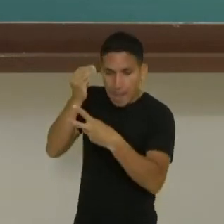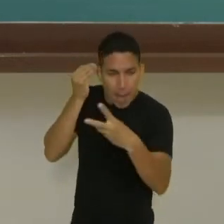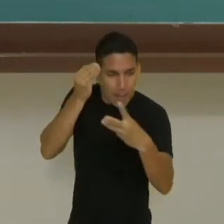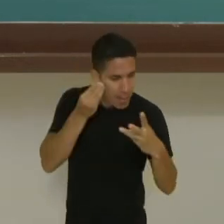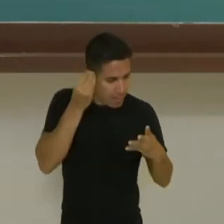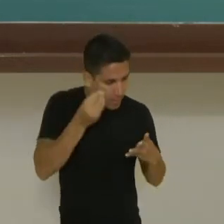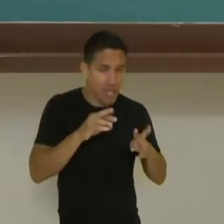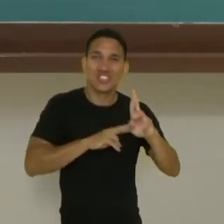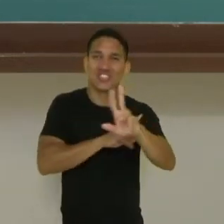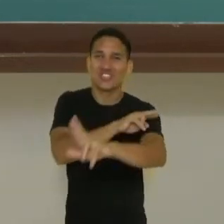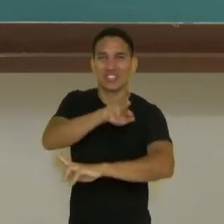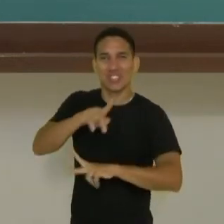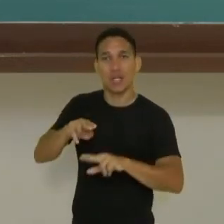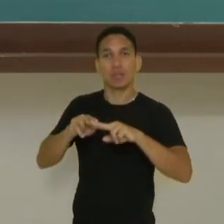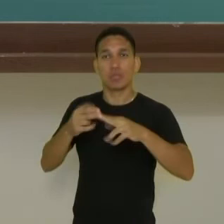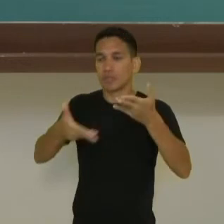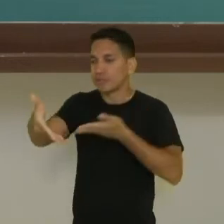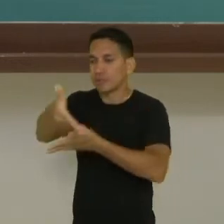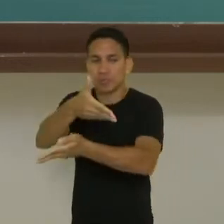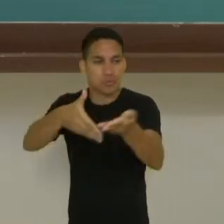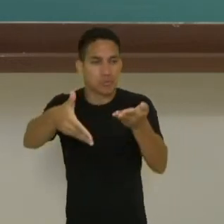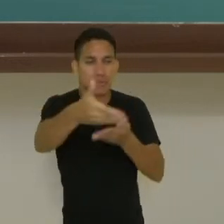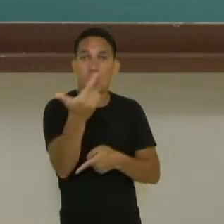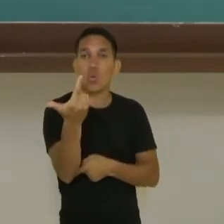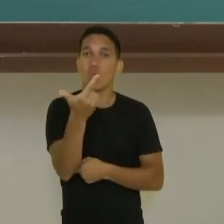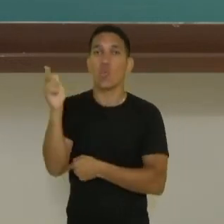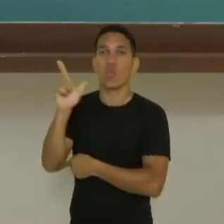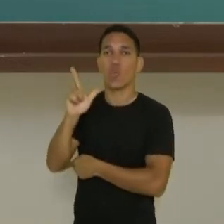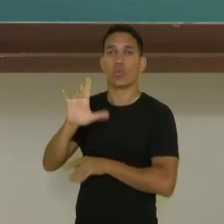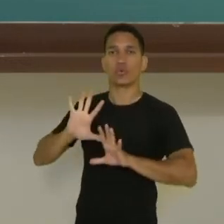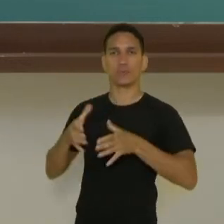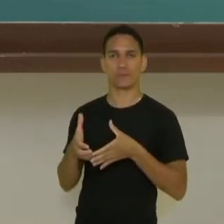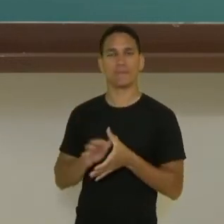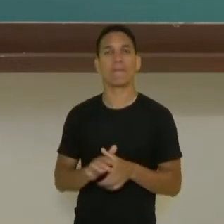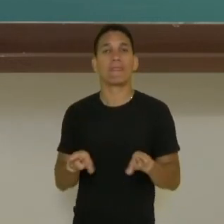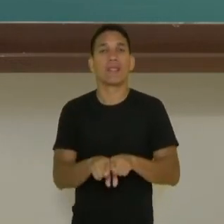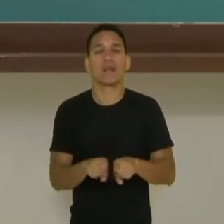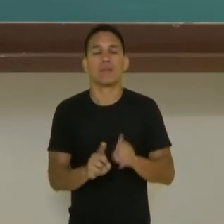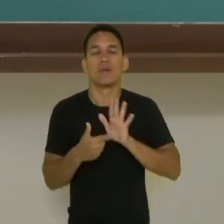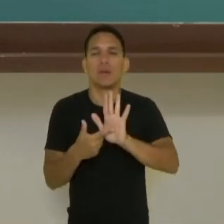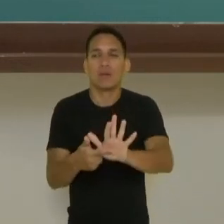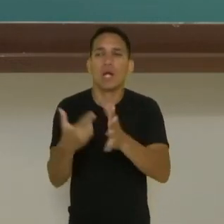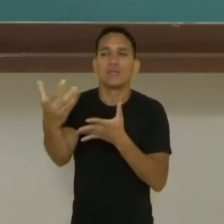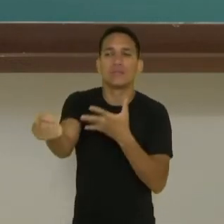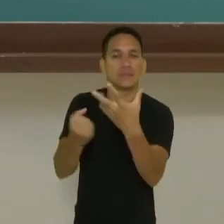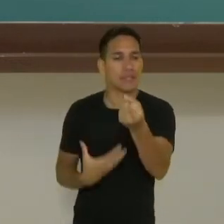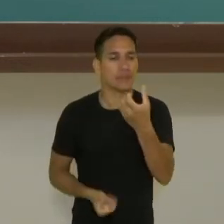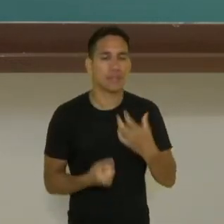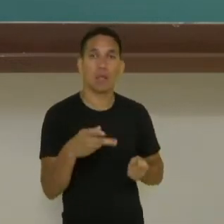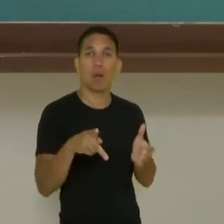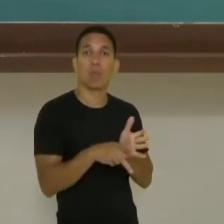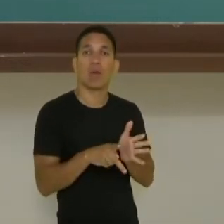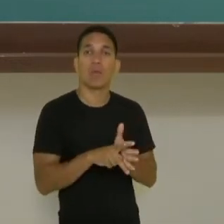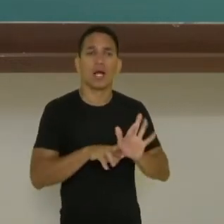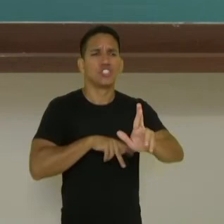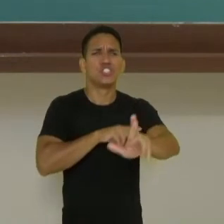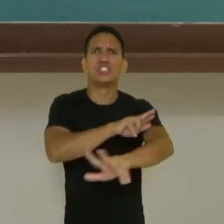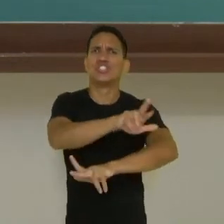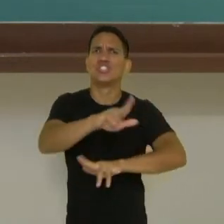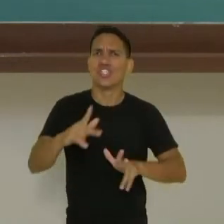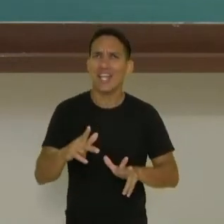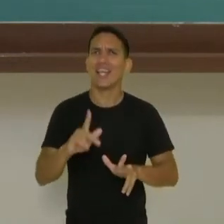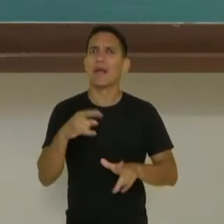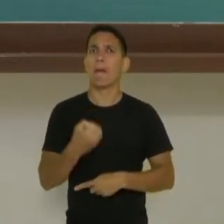interação constante com outros grupos. Reconhecimento da diversidade cultural como positiva. Reconhecimento